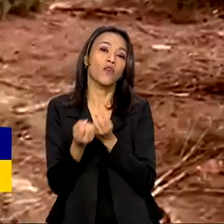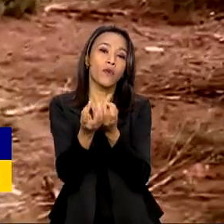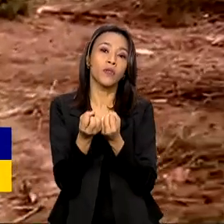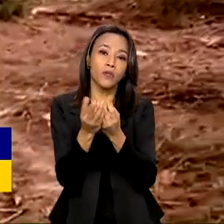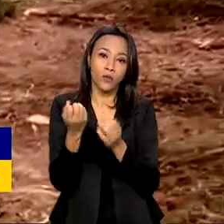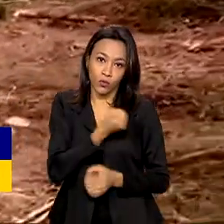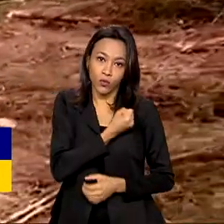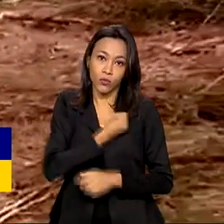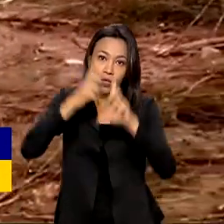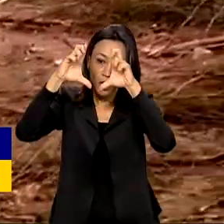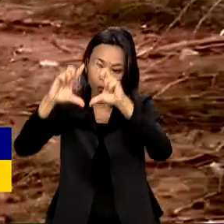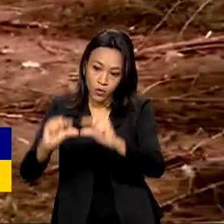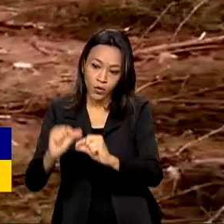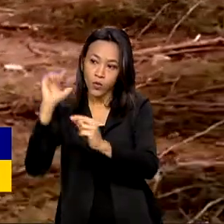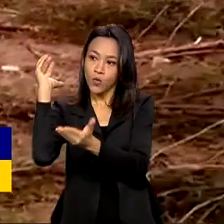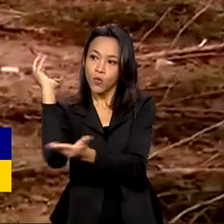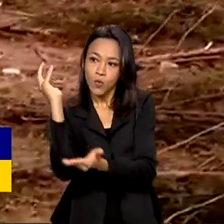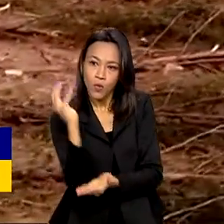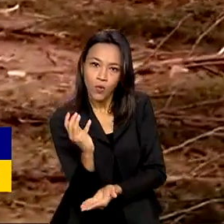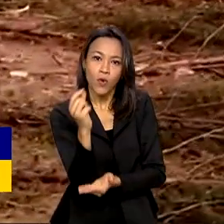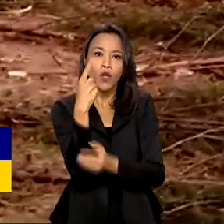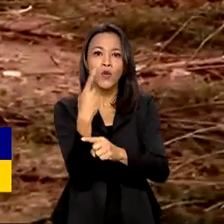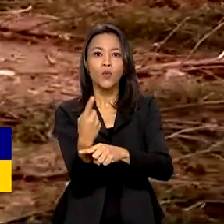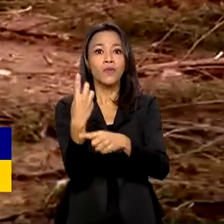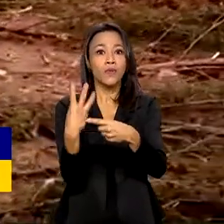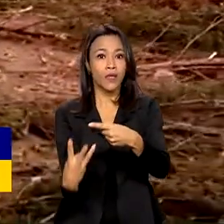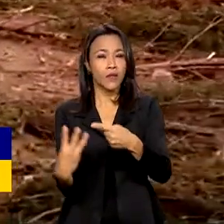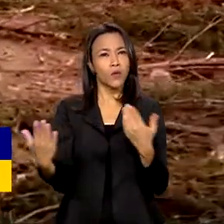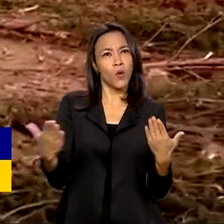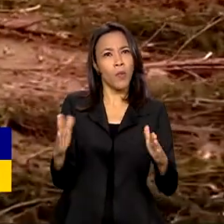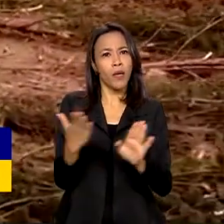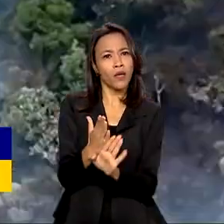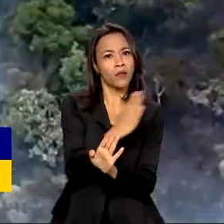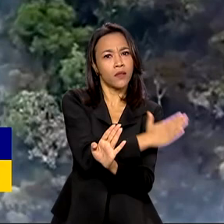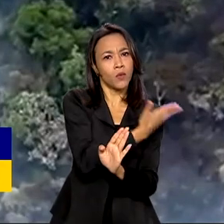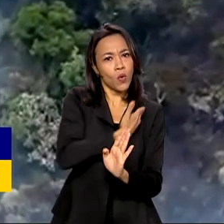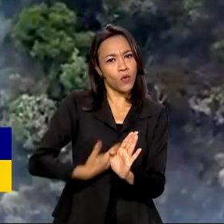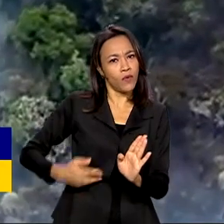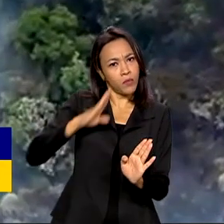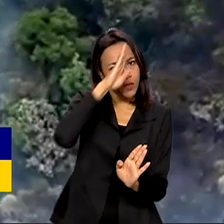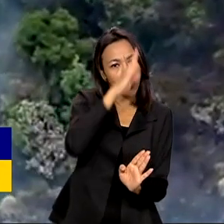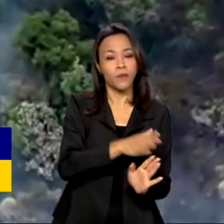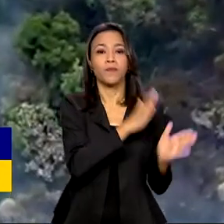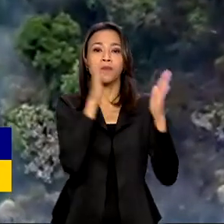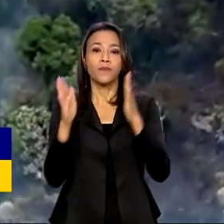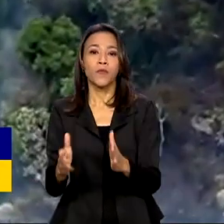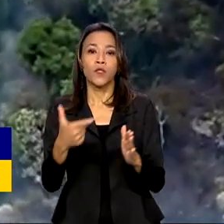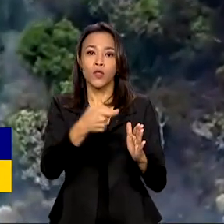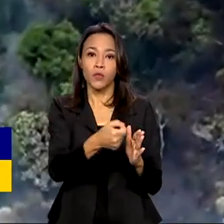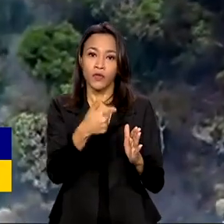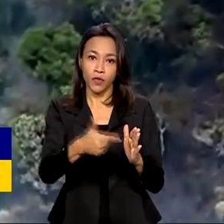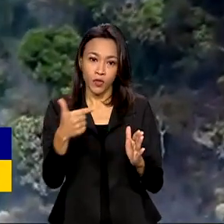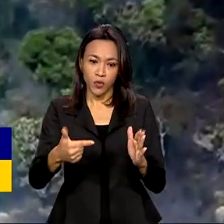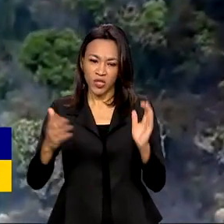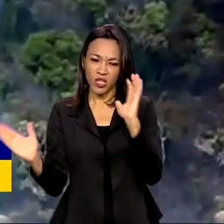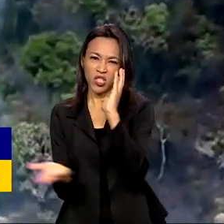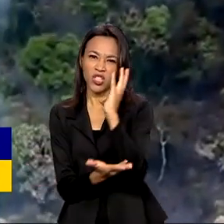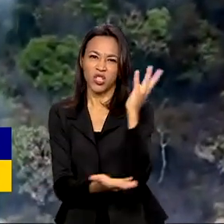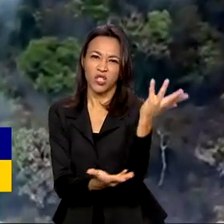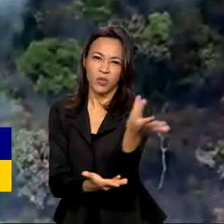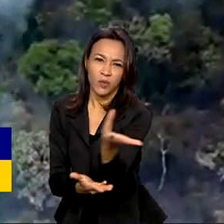O desmatamento diminuiu em um terço em comparação com o governo de Bolsonaro. Em 2022, o mundo destruiu florestas numa